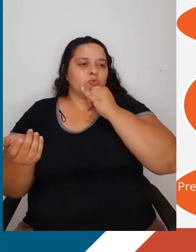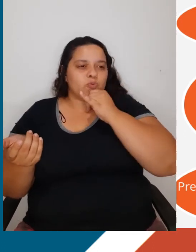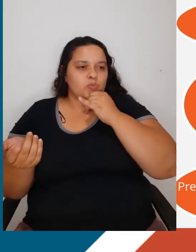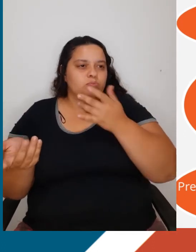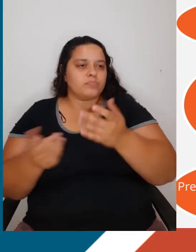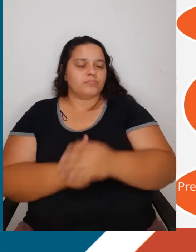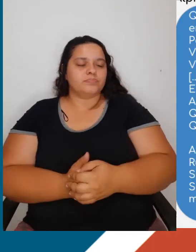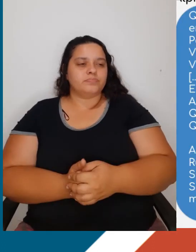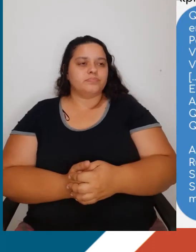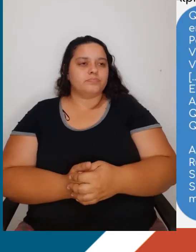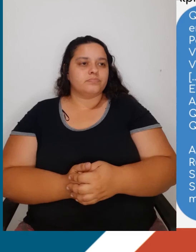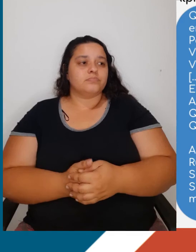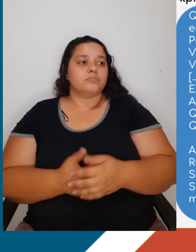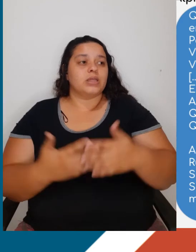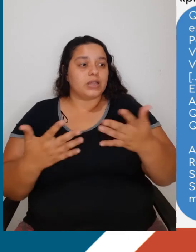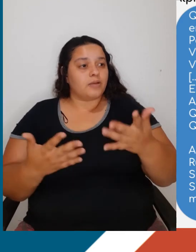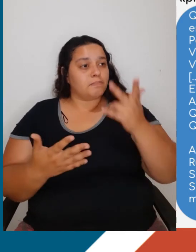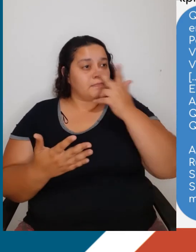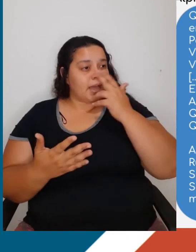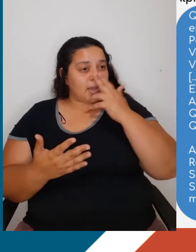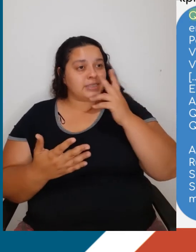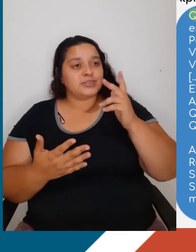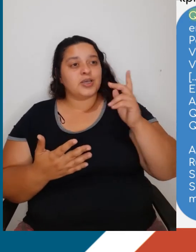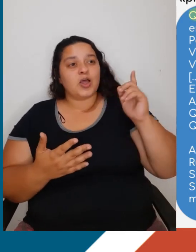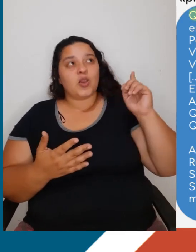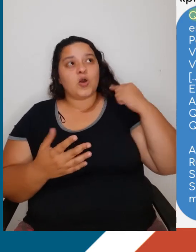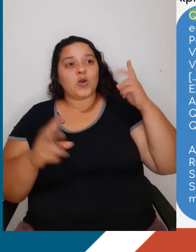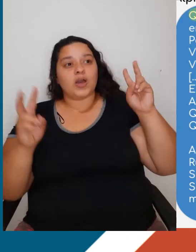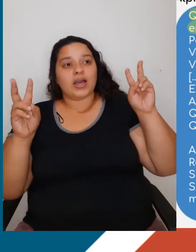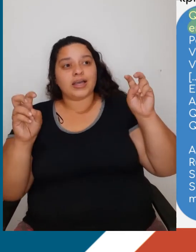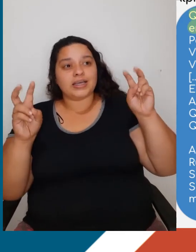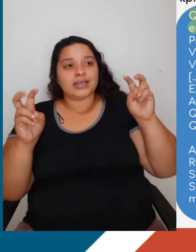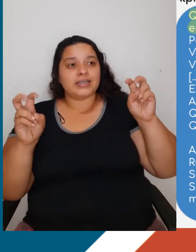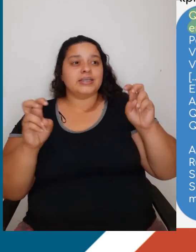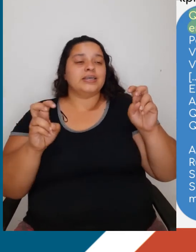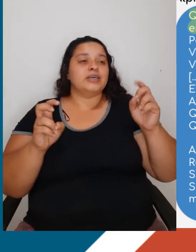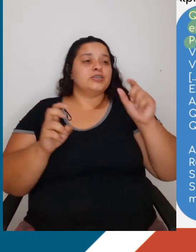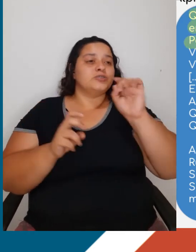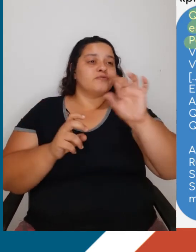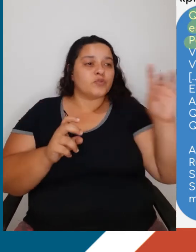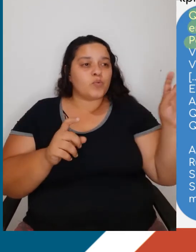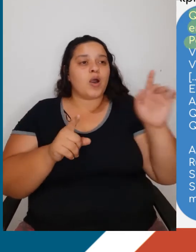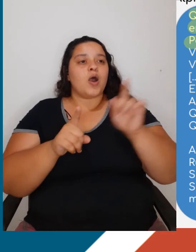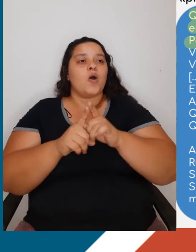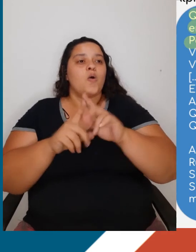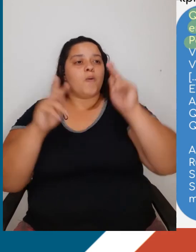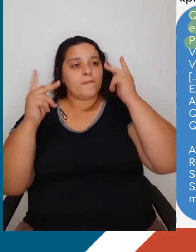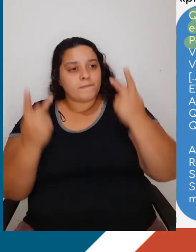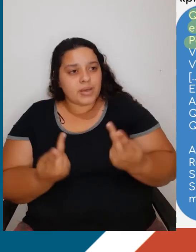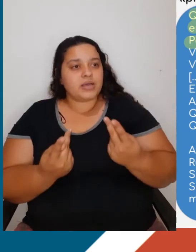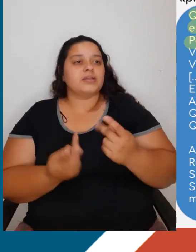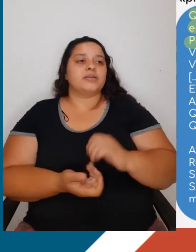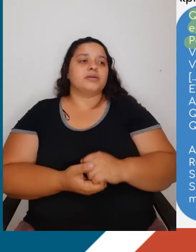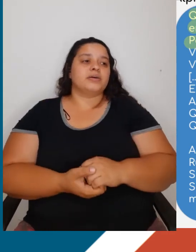pela sociedade. Desse modo, a loucura vista antes como uma condição individual, humana e irracional passa a